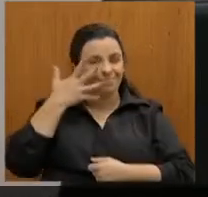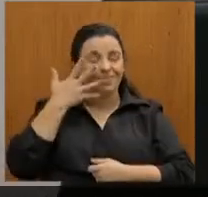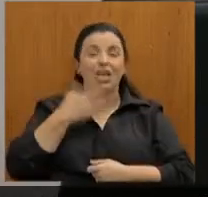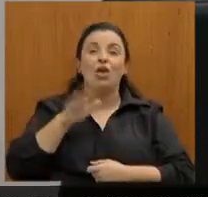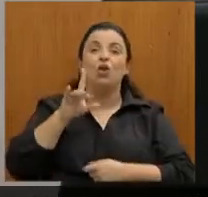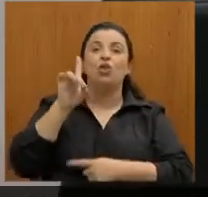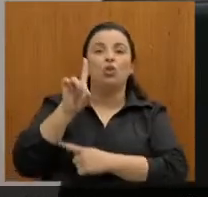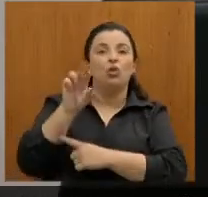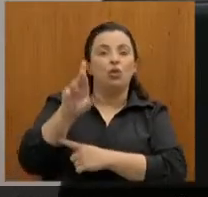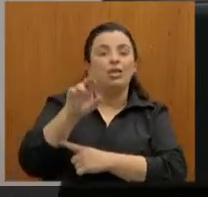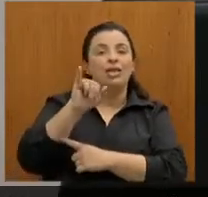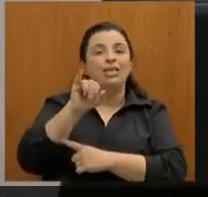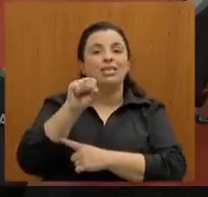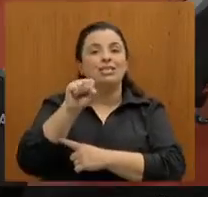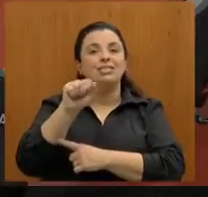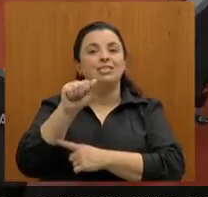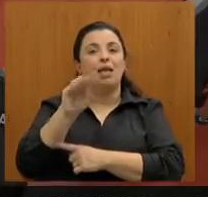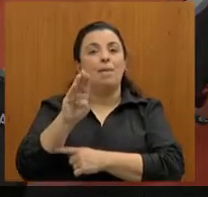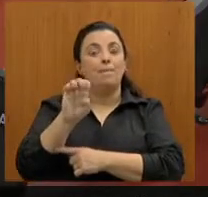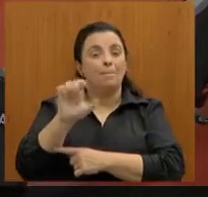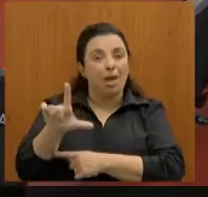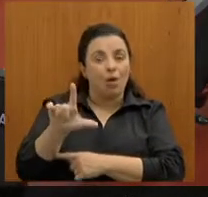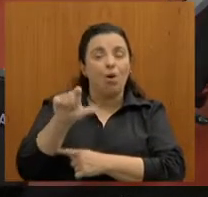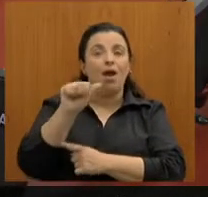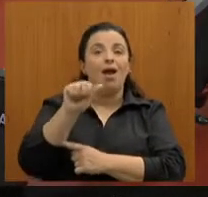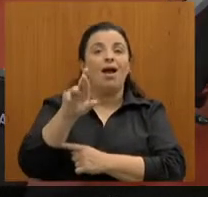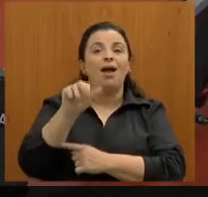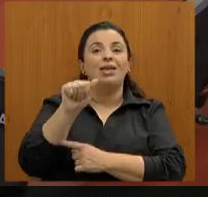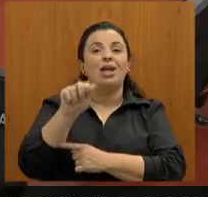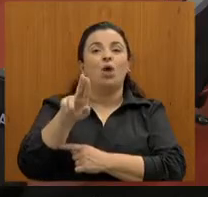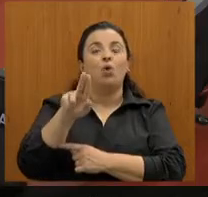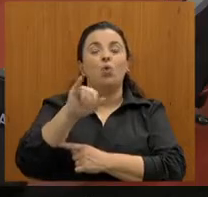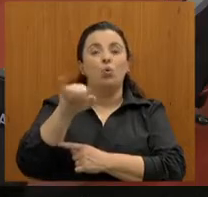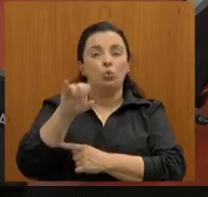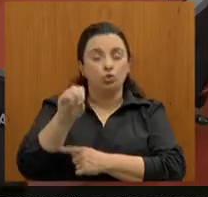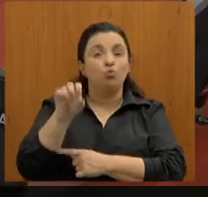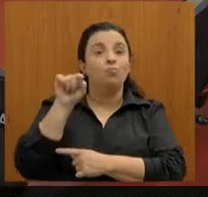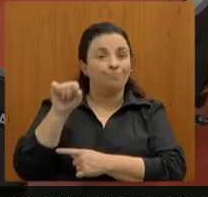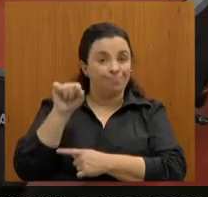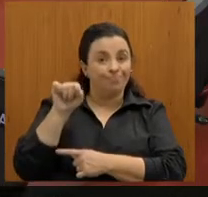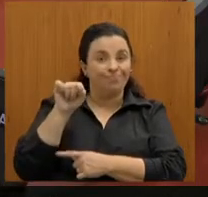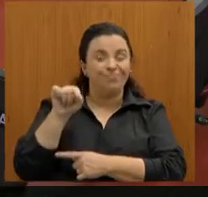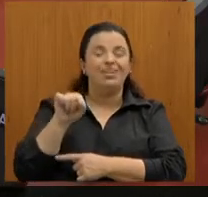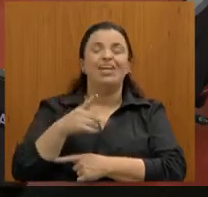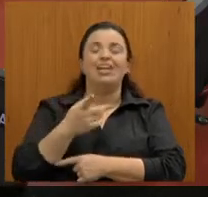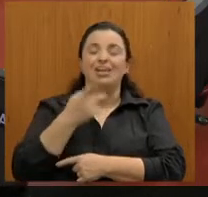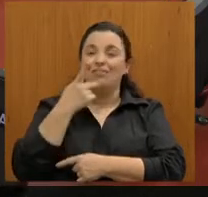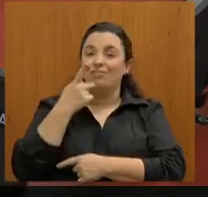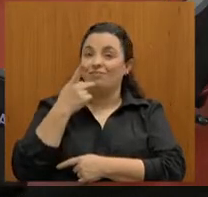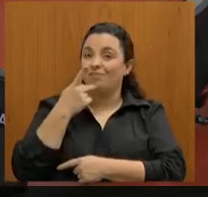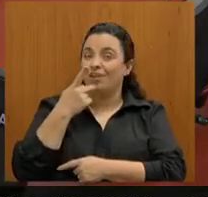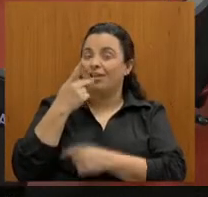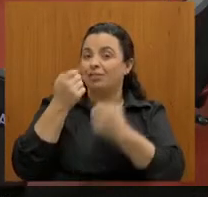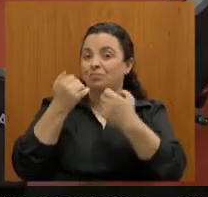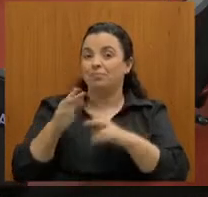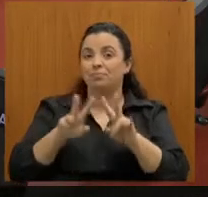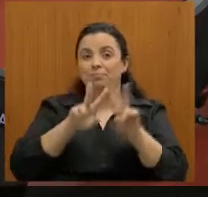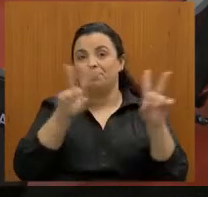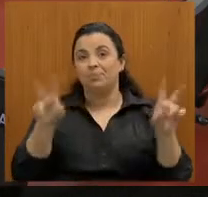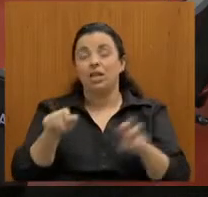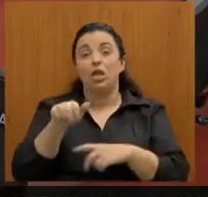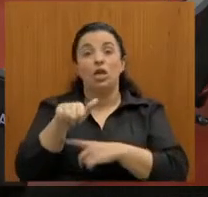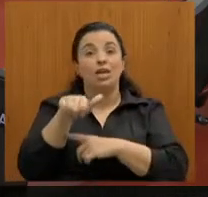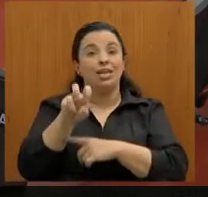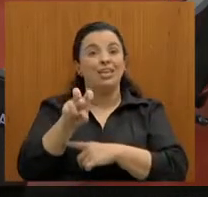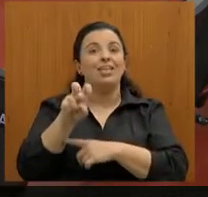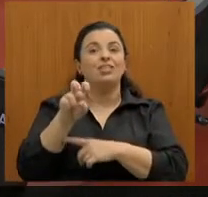Isabel Araújo Rodrigues que vai falar conosco sobre os 15 anos